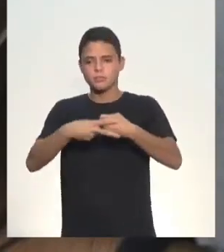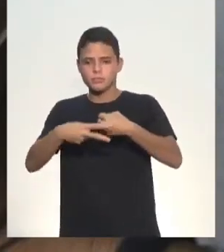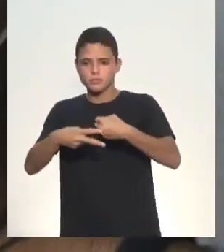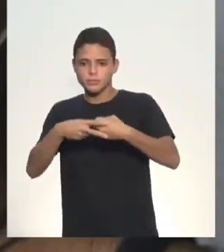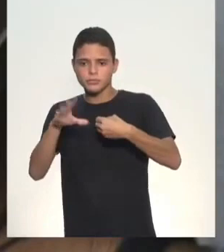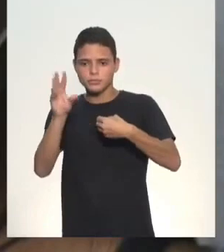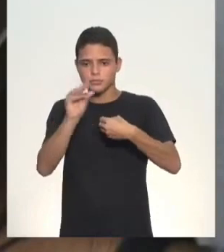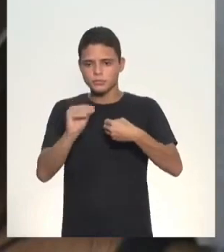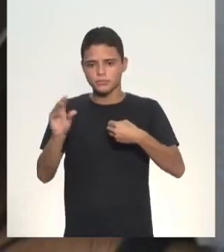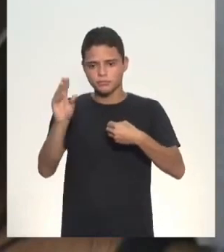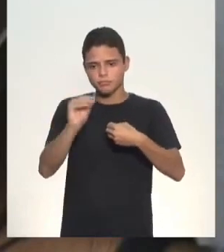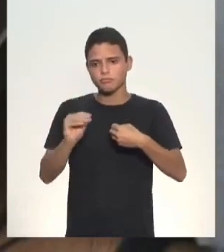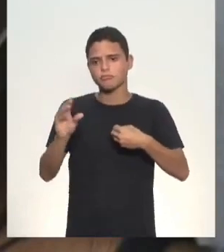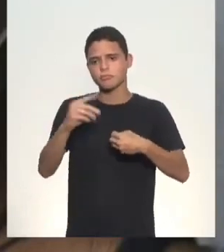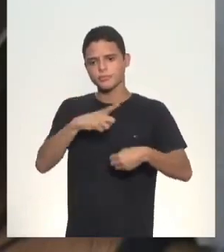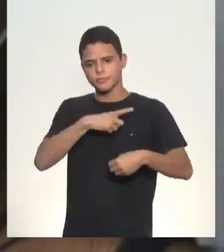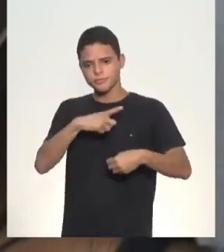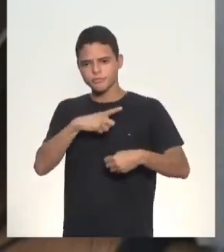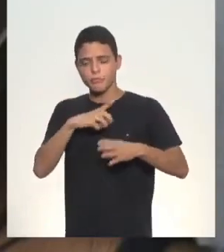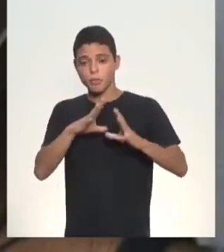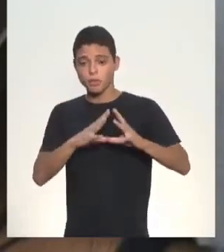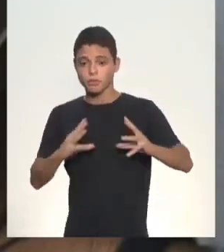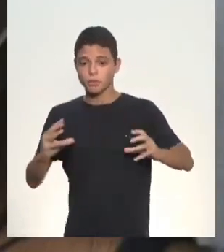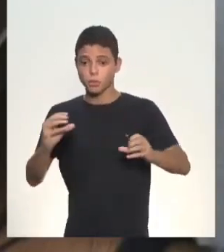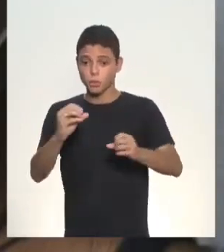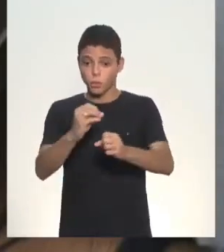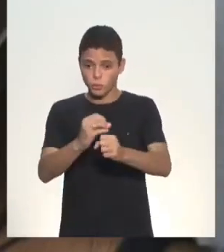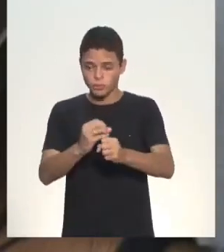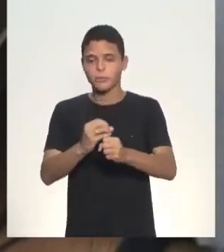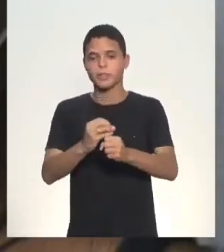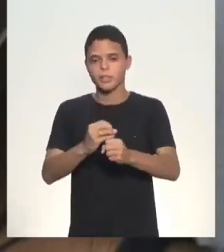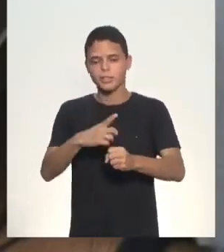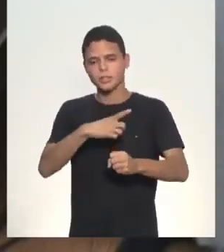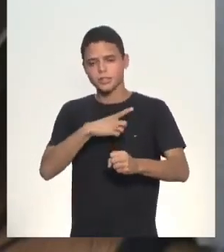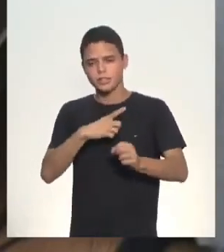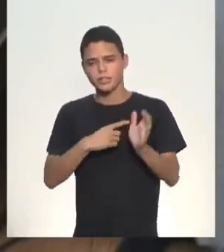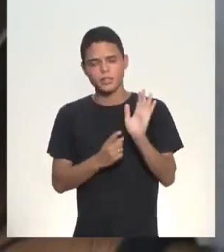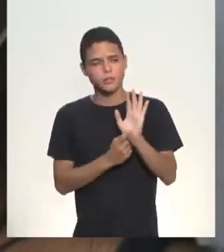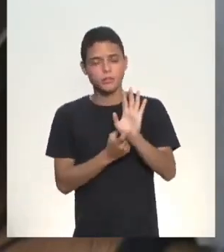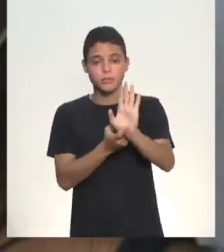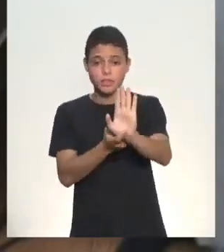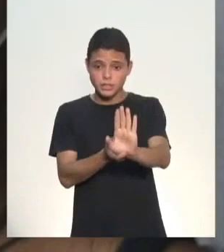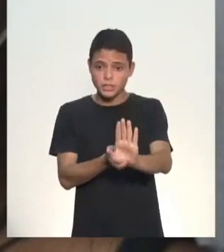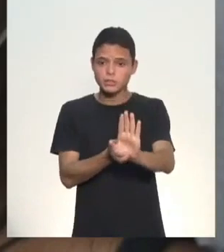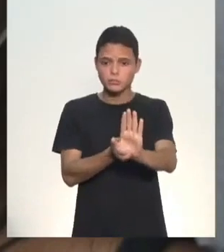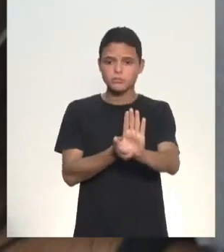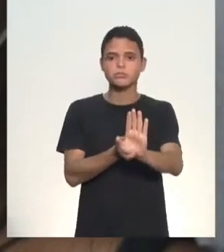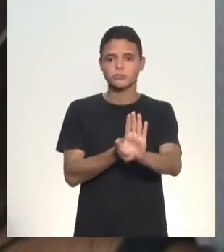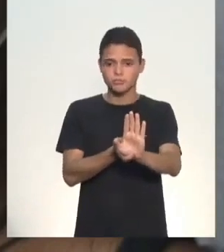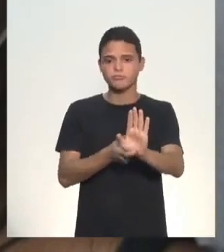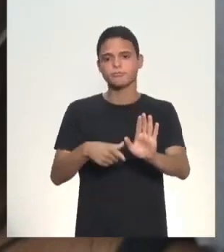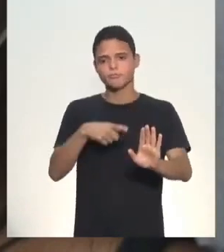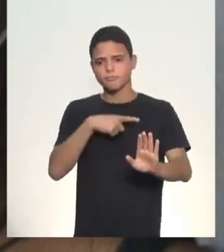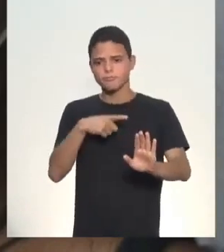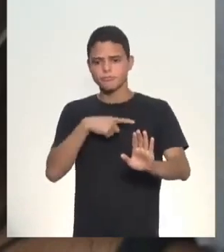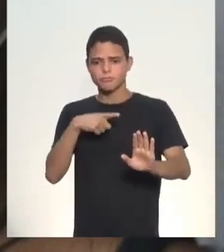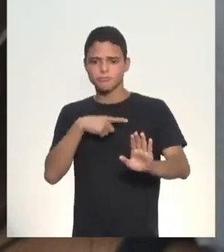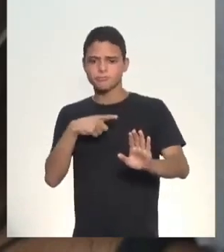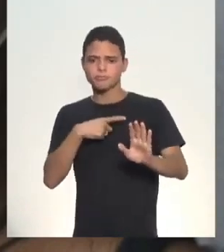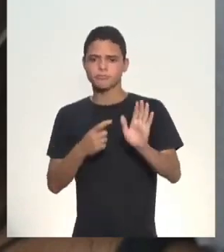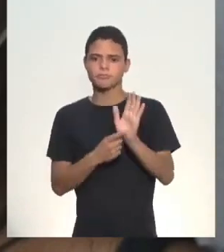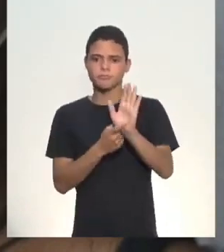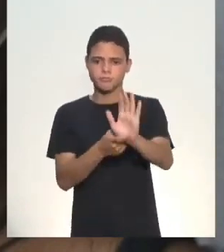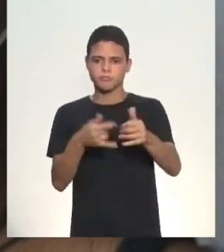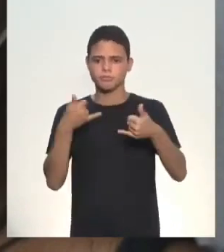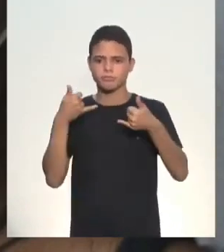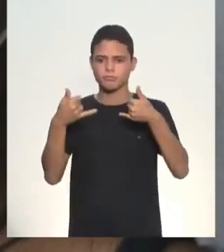e agora eu tenho algo completo, né? Eu tenho ali uma indicação mostrando, né? Eu tenho aí um anúncio,